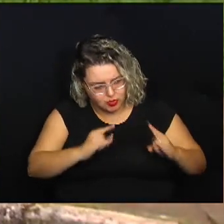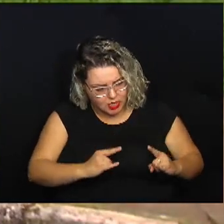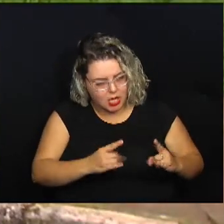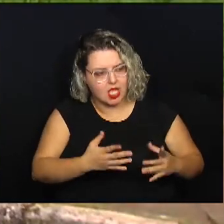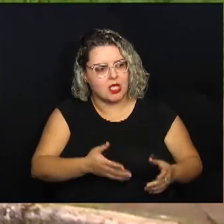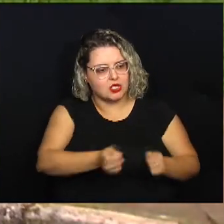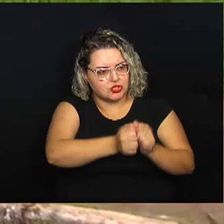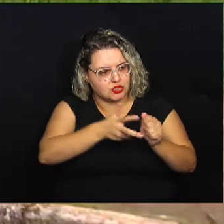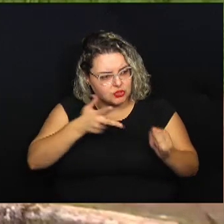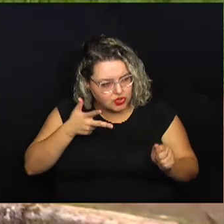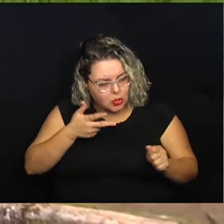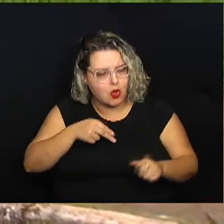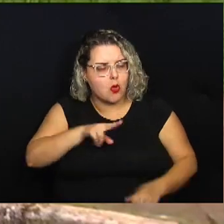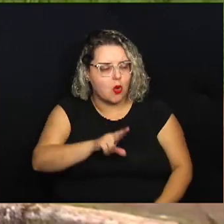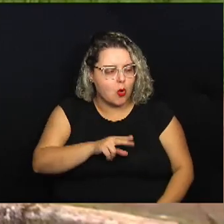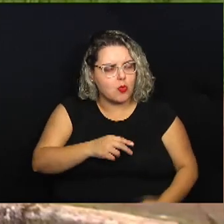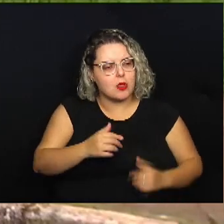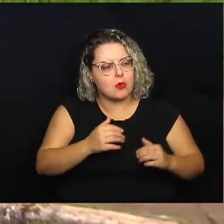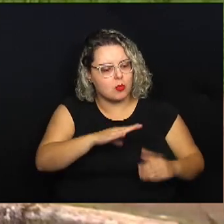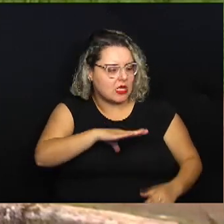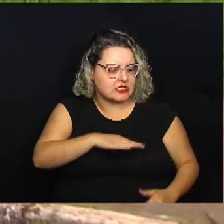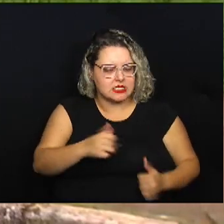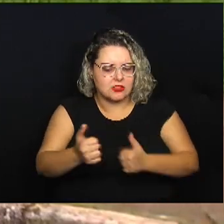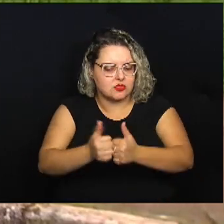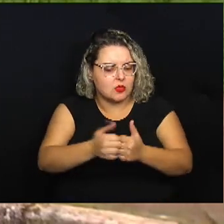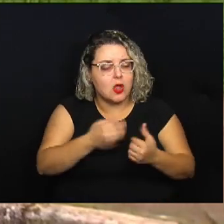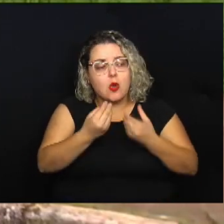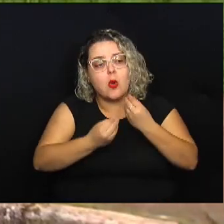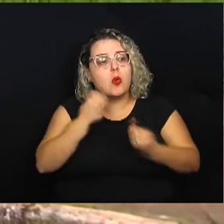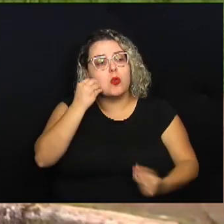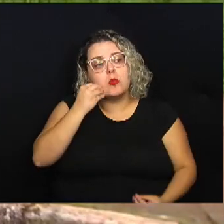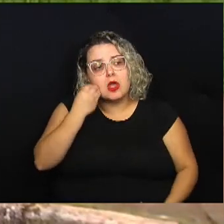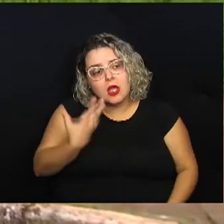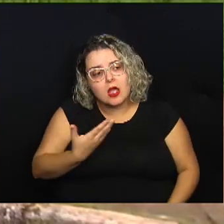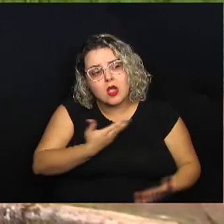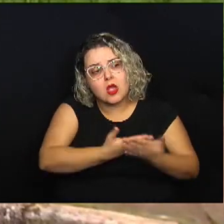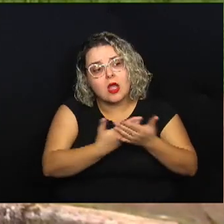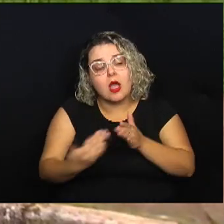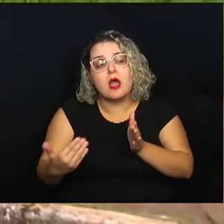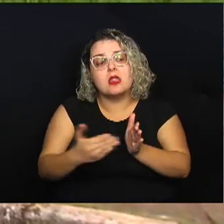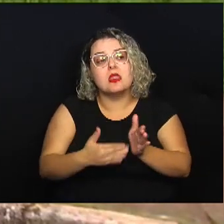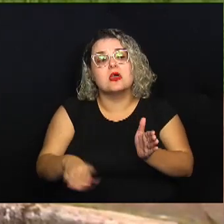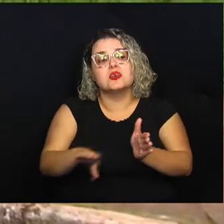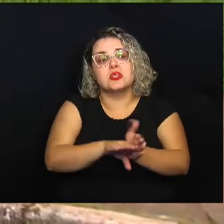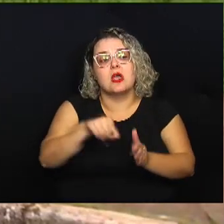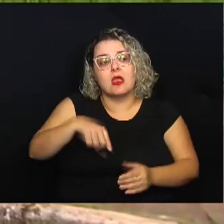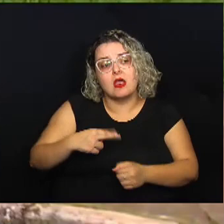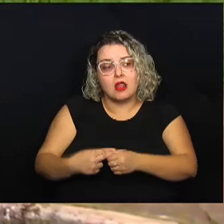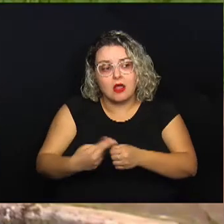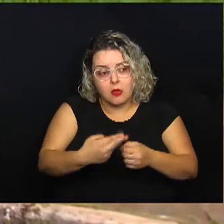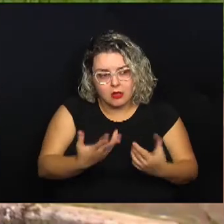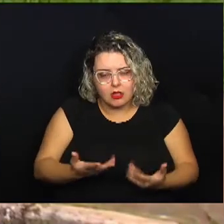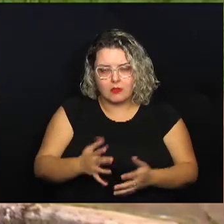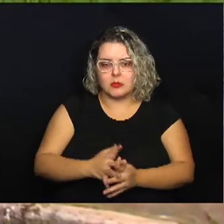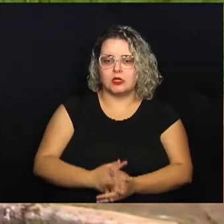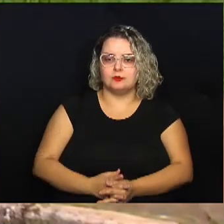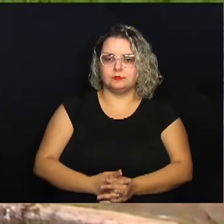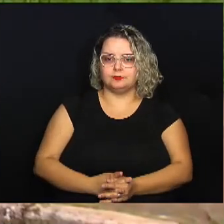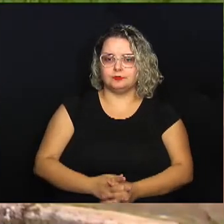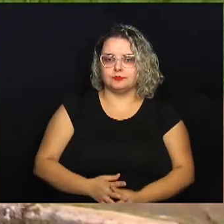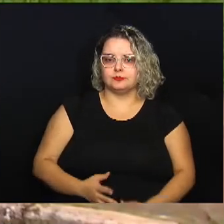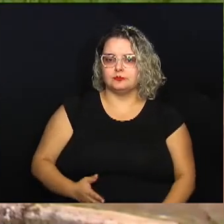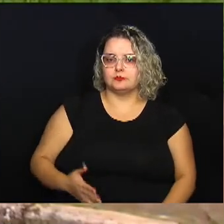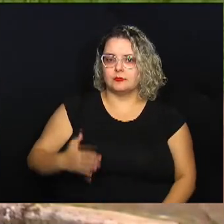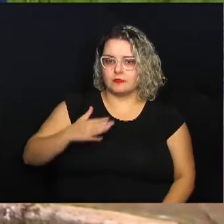cidade vizinha, na sua cidade? Como que foi essa experiência, né, até chegar aqui na Unicamp? Na